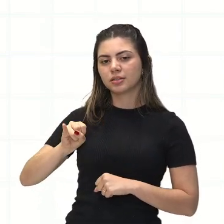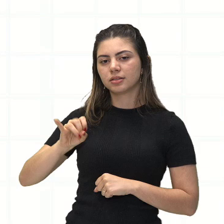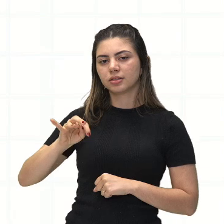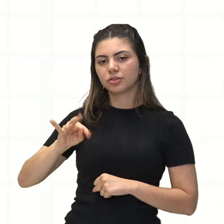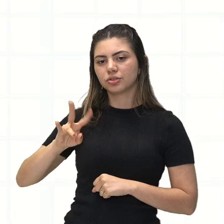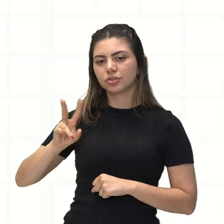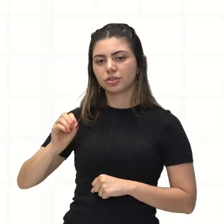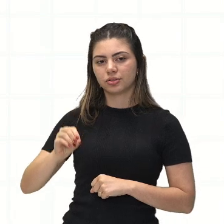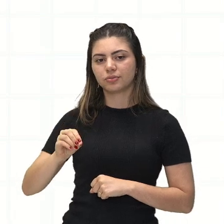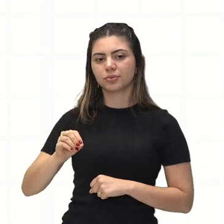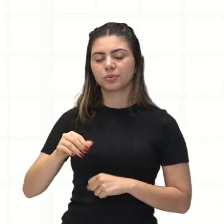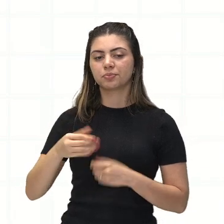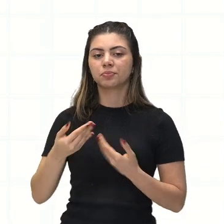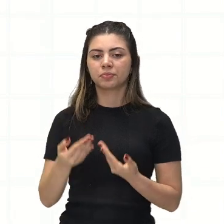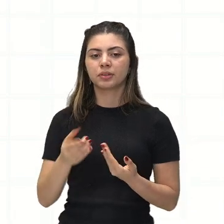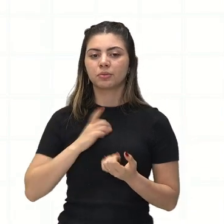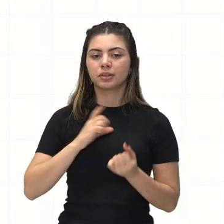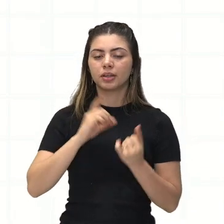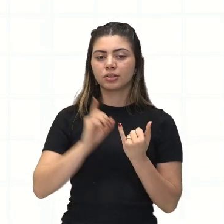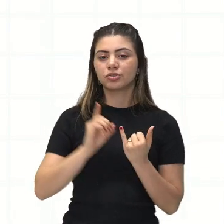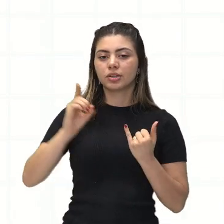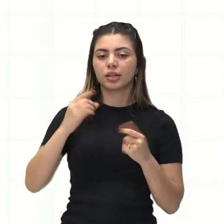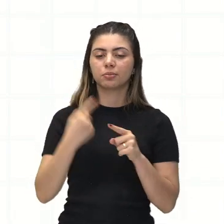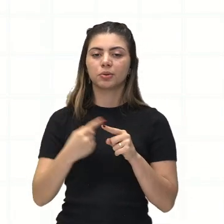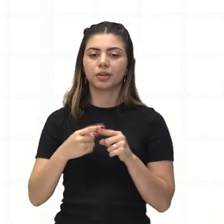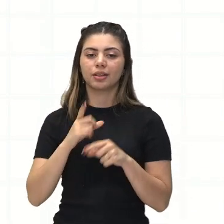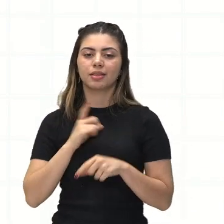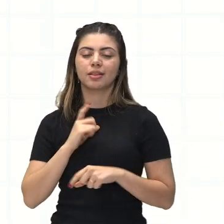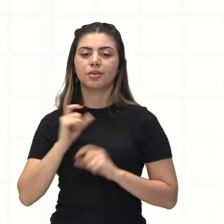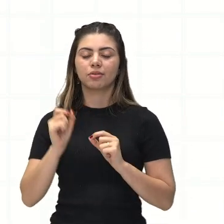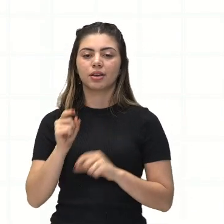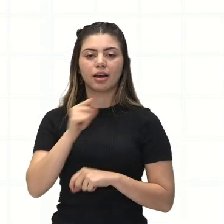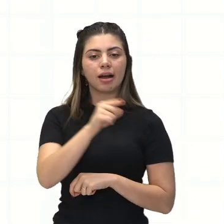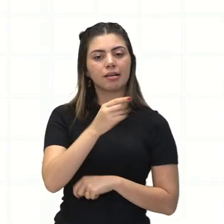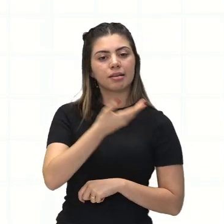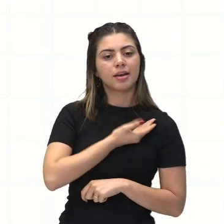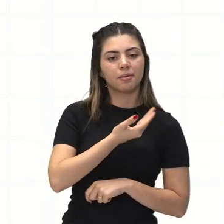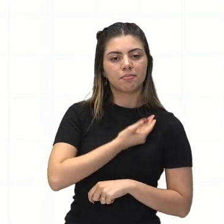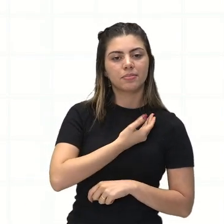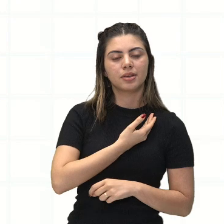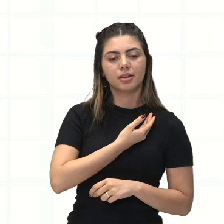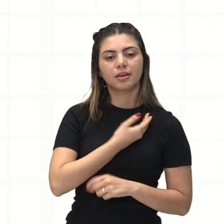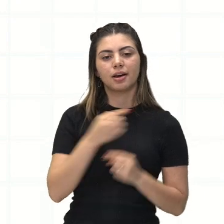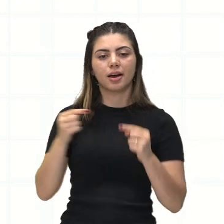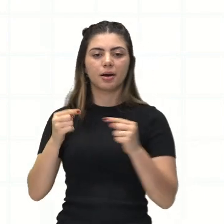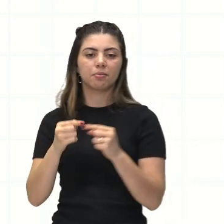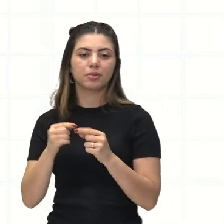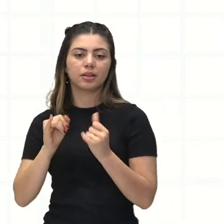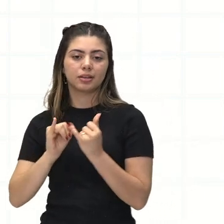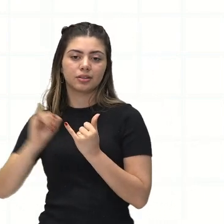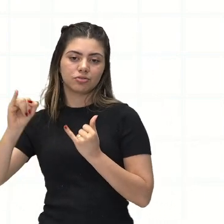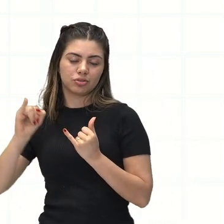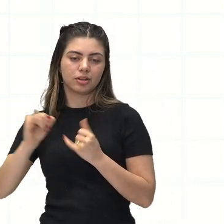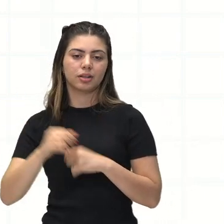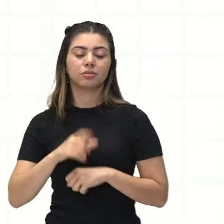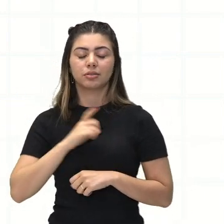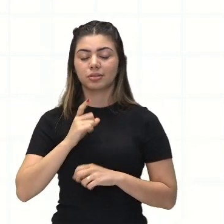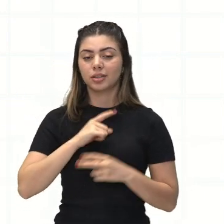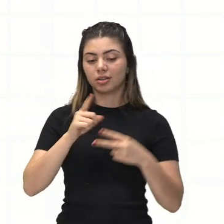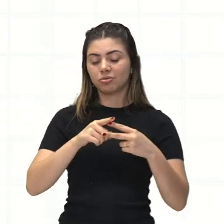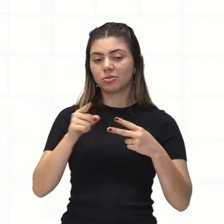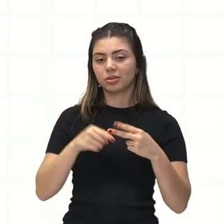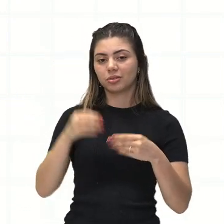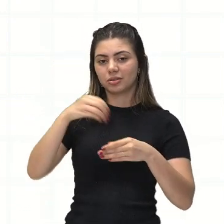vai ser o meu objeto direto, porque eu tenho os dois itens aqui, tá bom? Eu tenho tanto o objeto direto quanto o